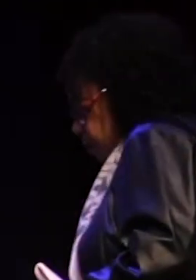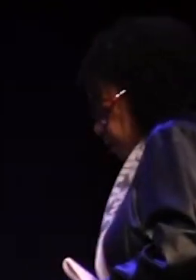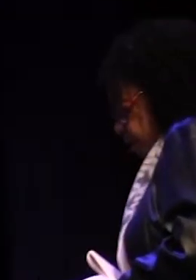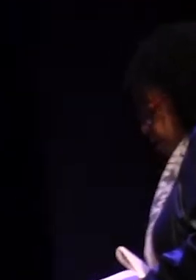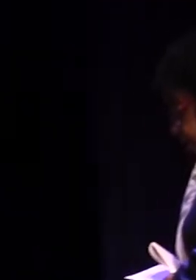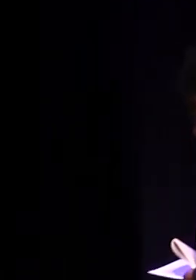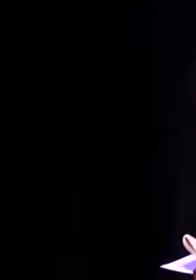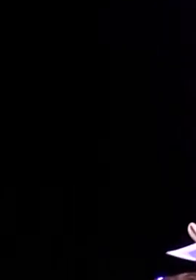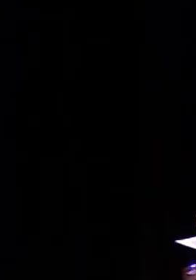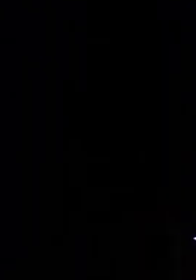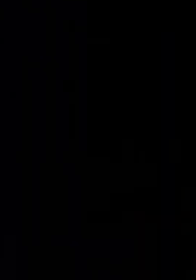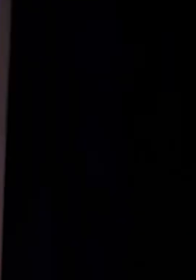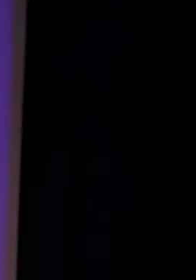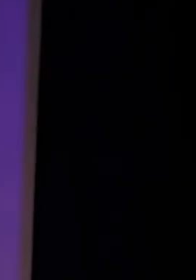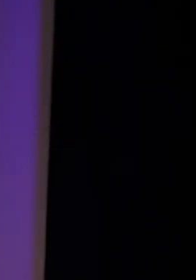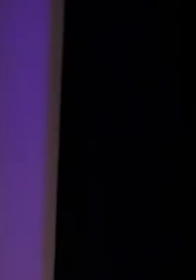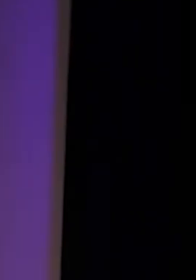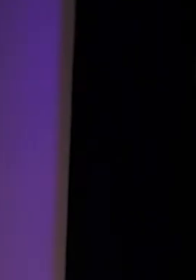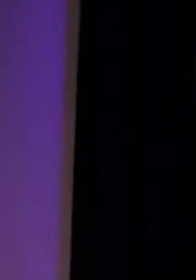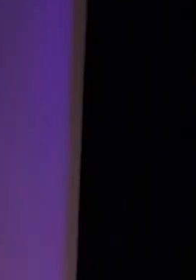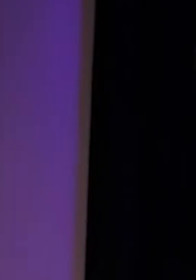Bom dia a todos e a todas.